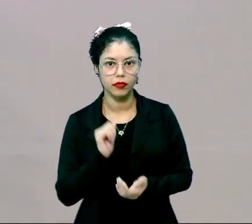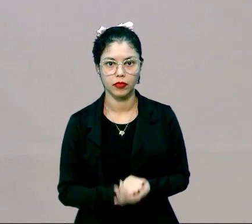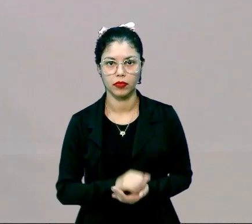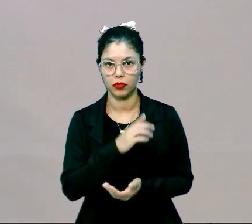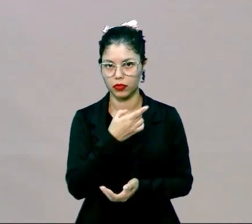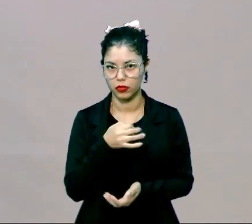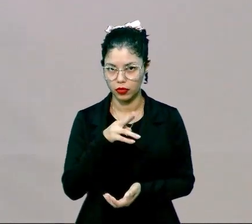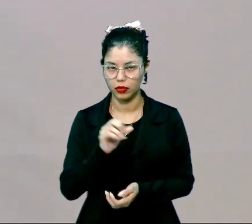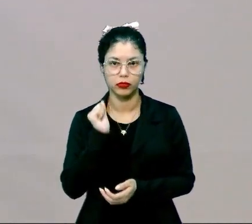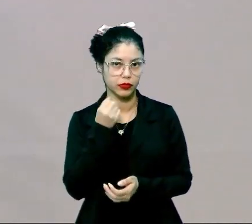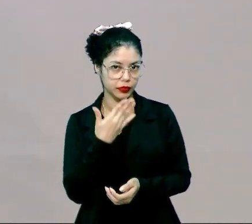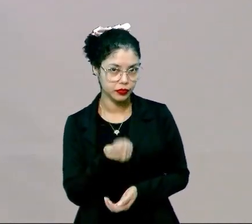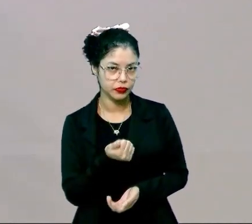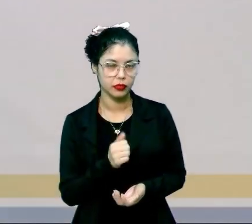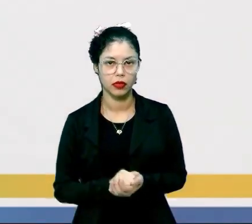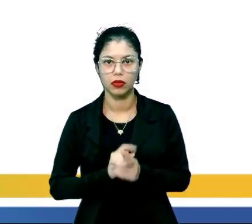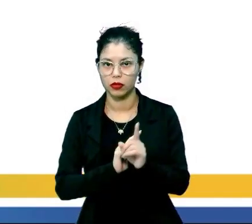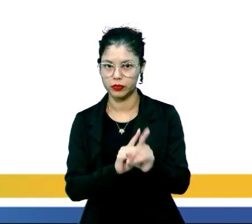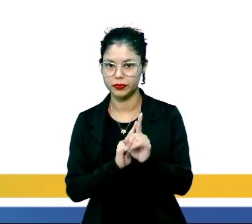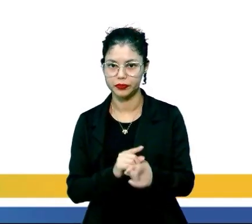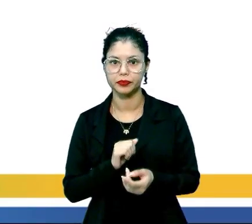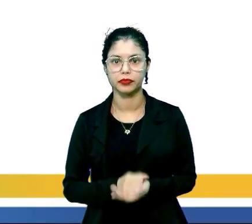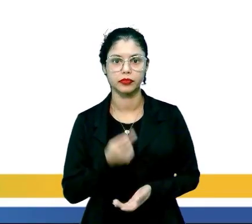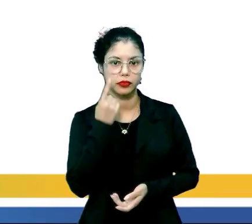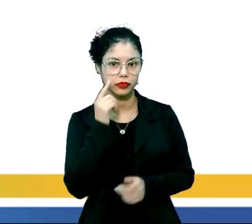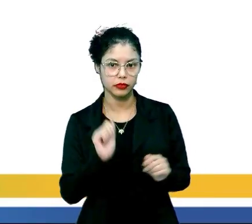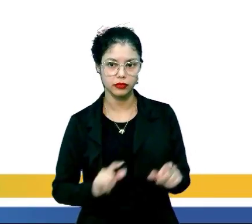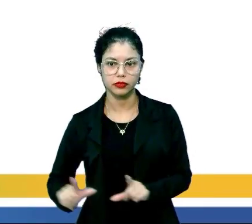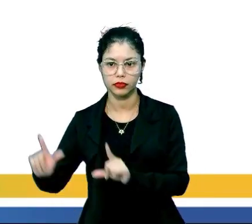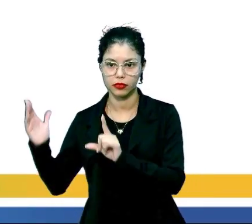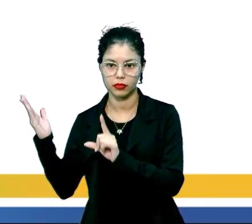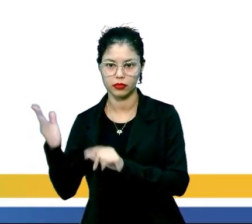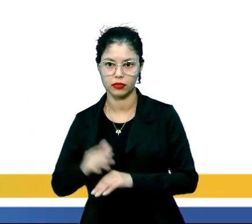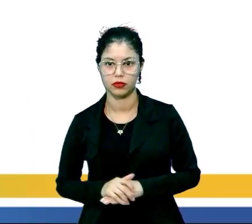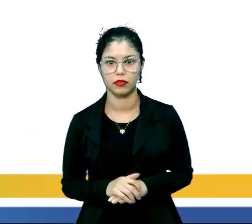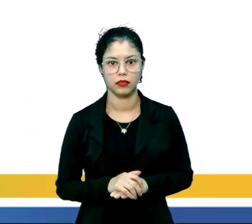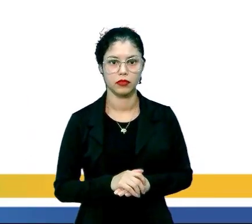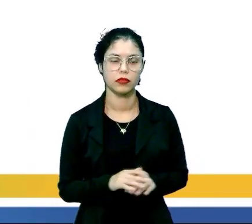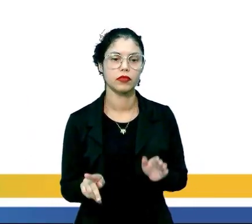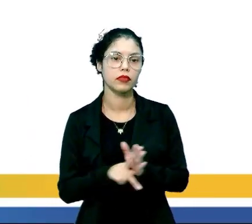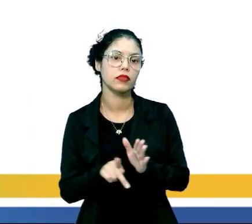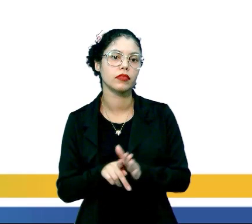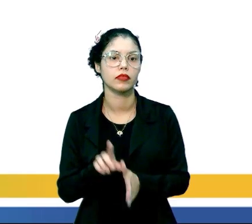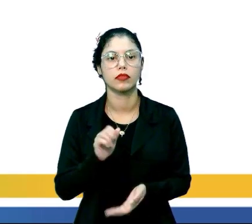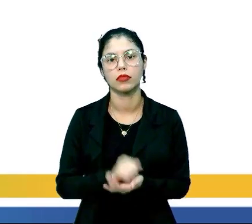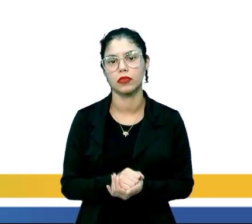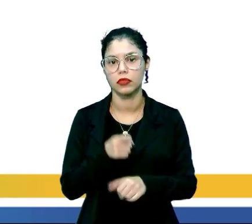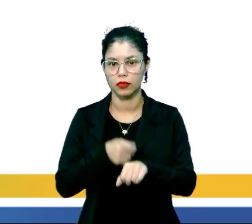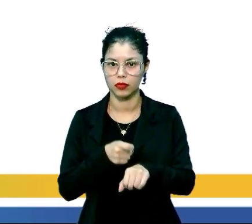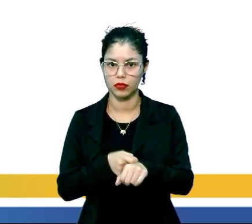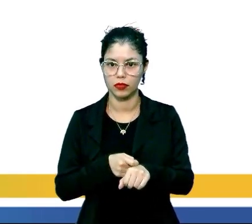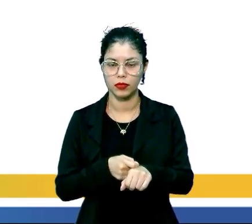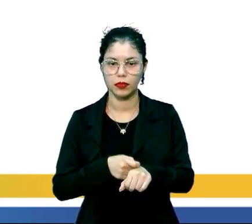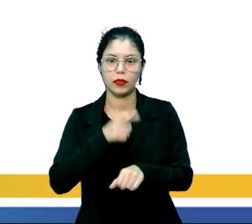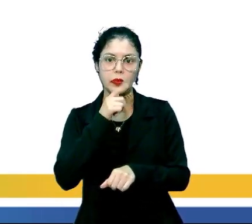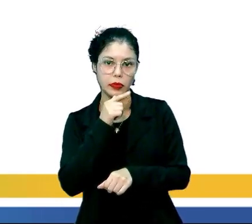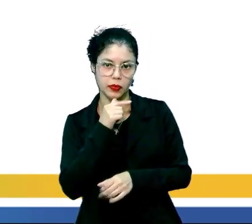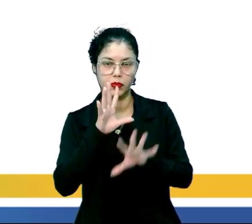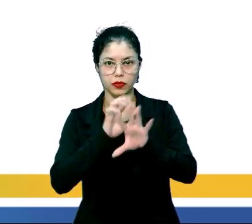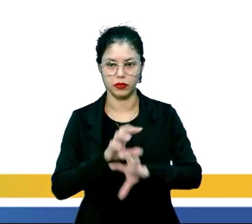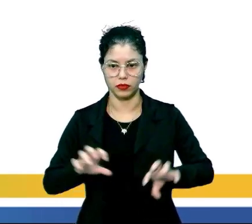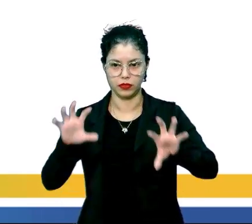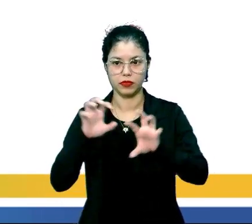reações exo, tudo bem? Vamos seguir. Olha só aí na tela. Os estados físicos, eles são sólido, líquido e